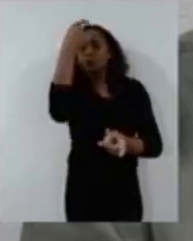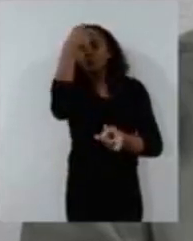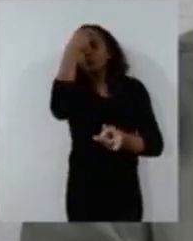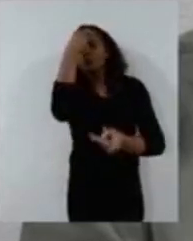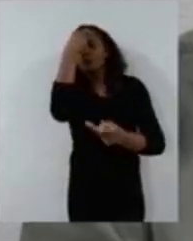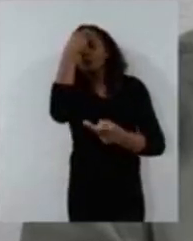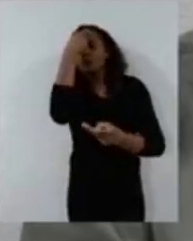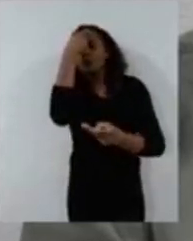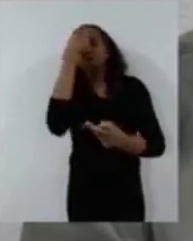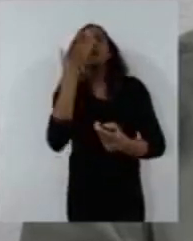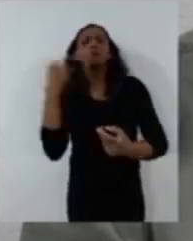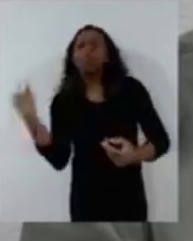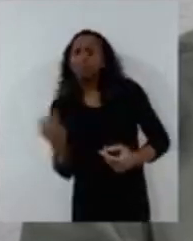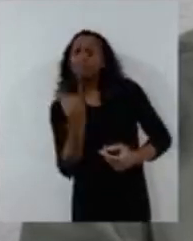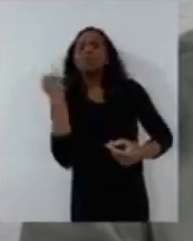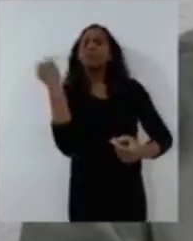importância